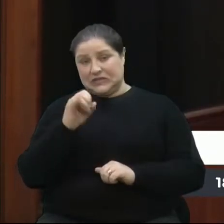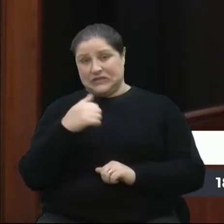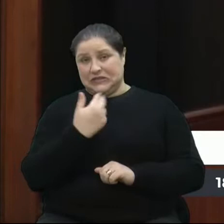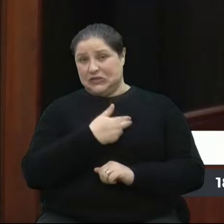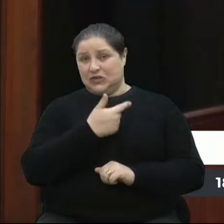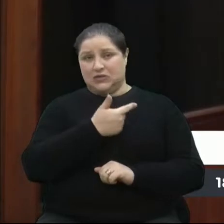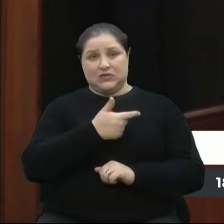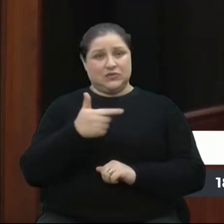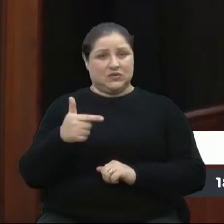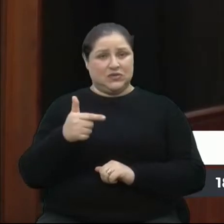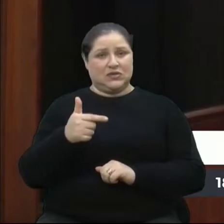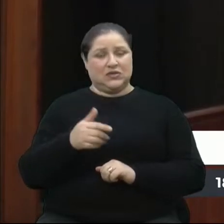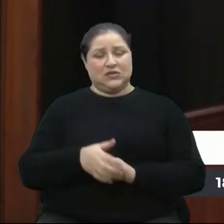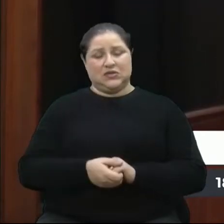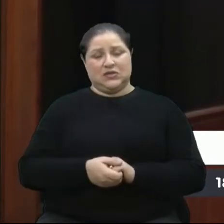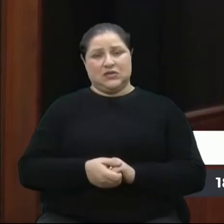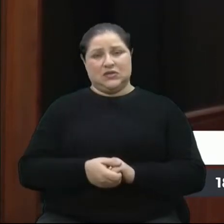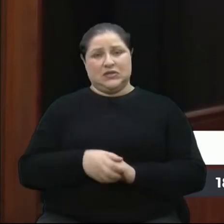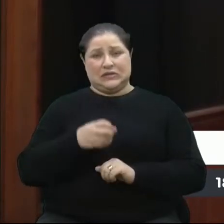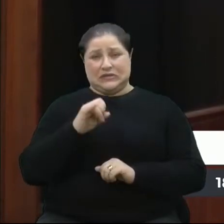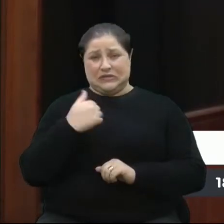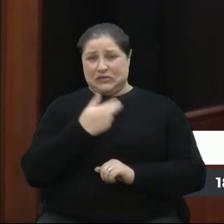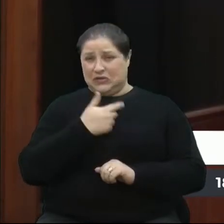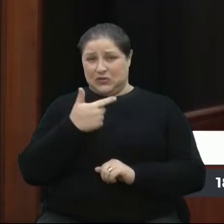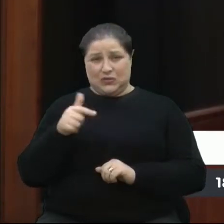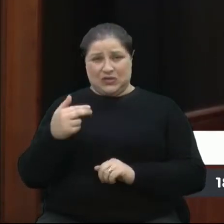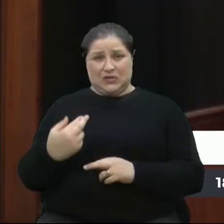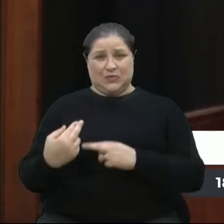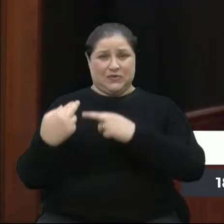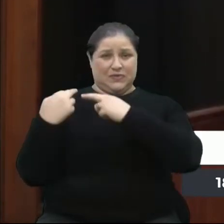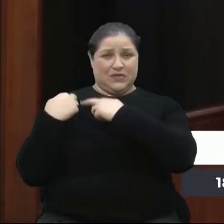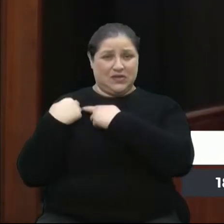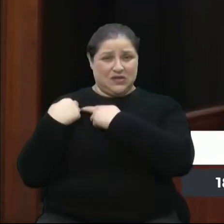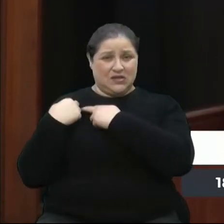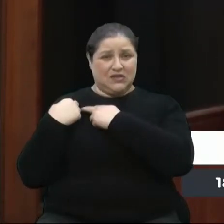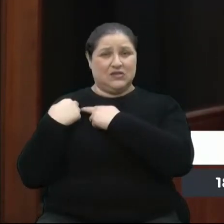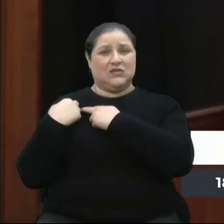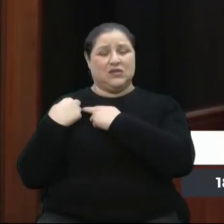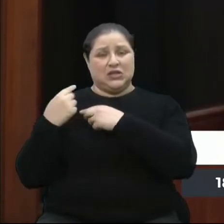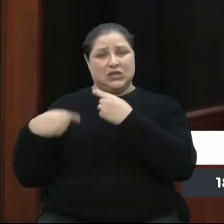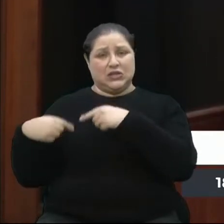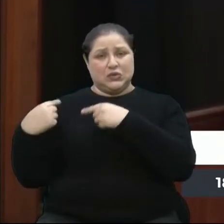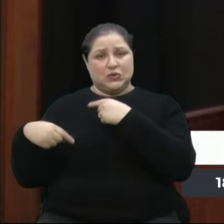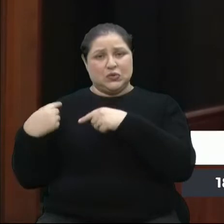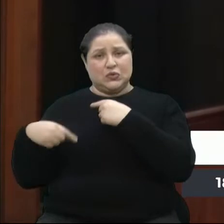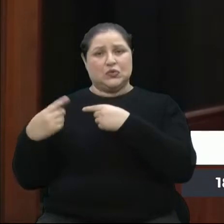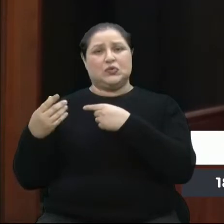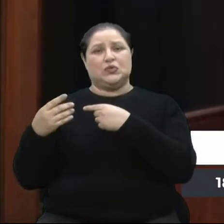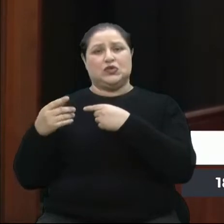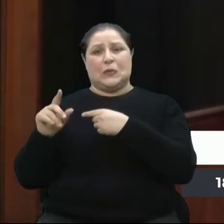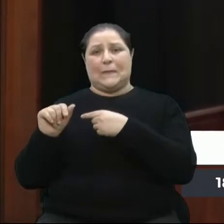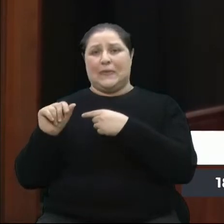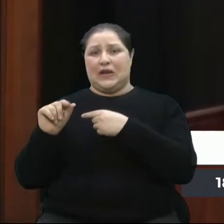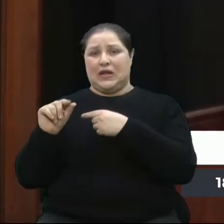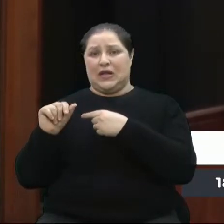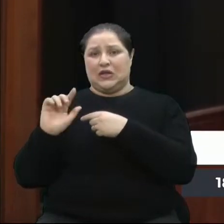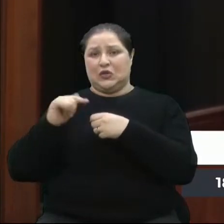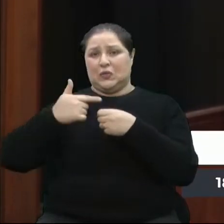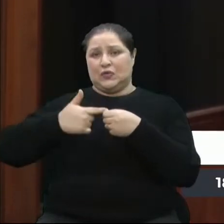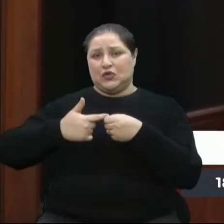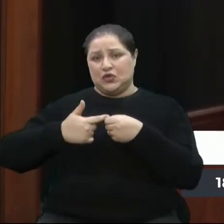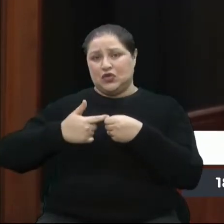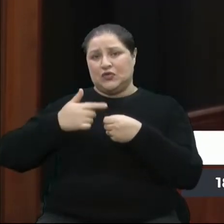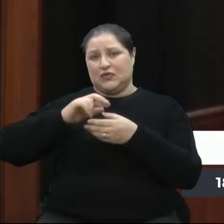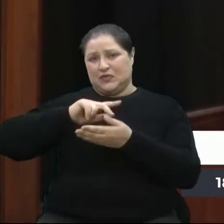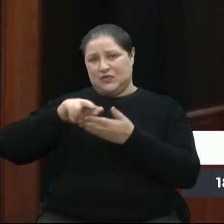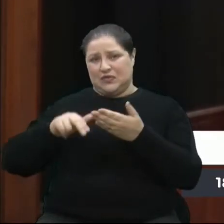tivermos, já concedo, vereadora, se nós não tivermos responsabilidade em discutir a precificação dos combustíveis, em